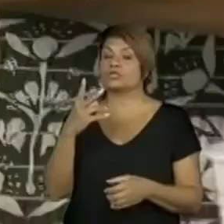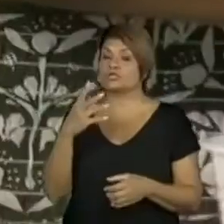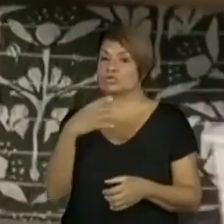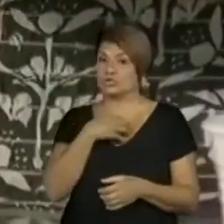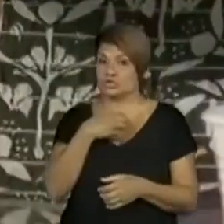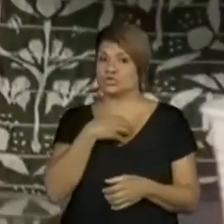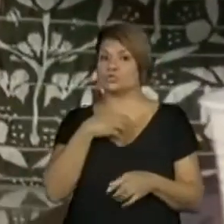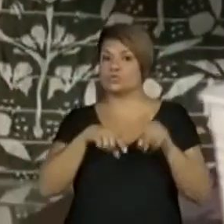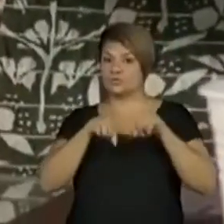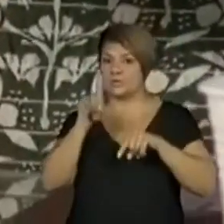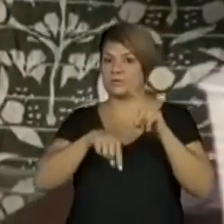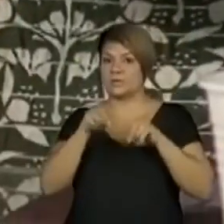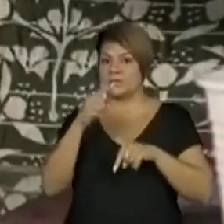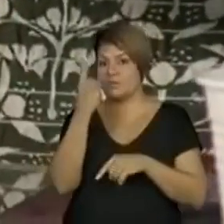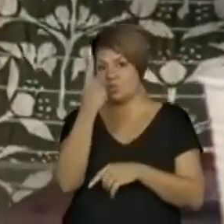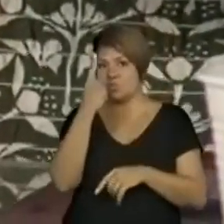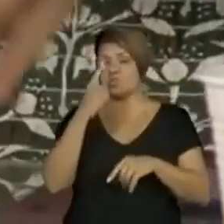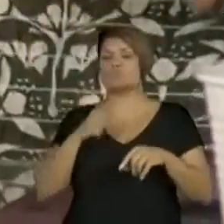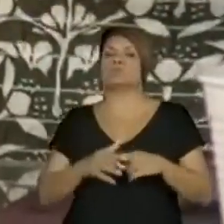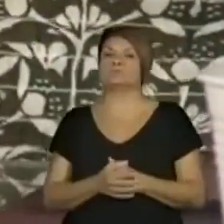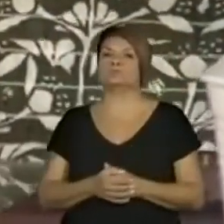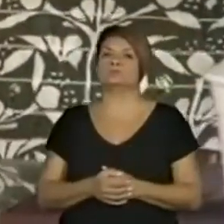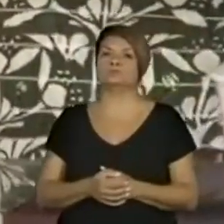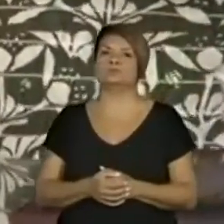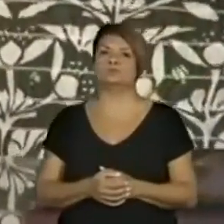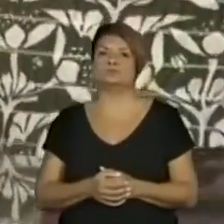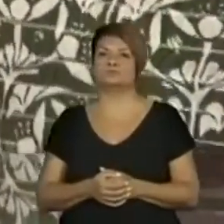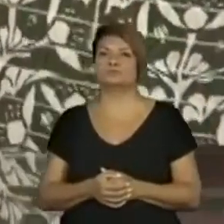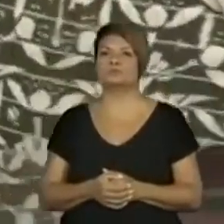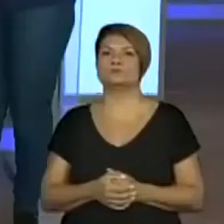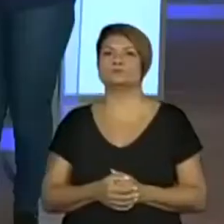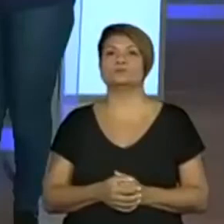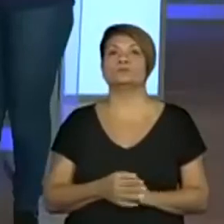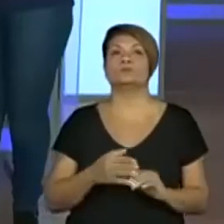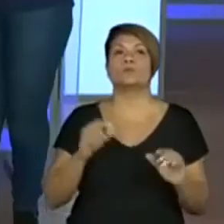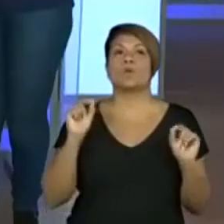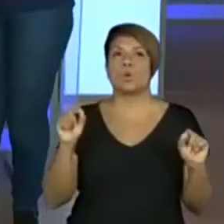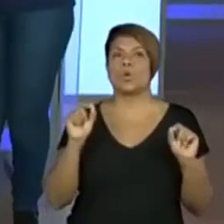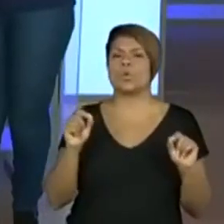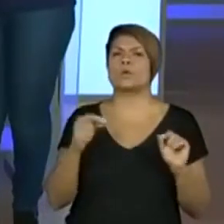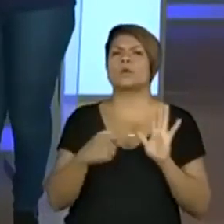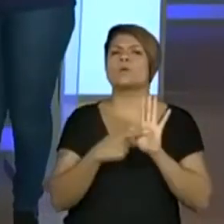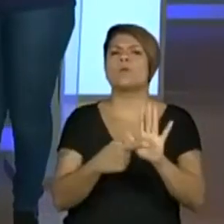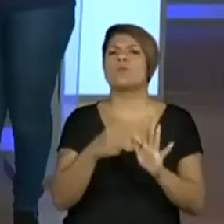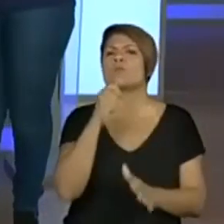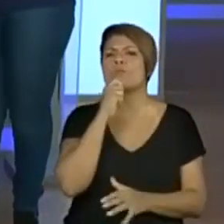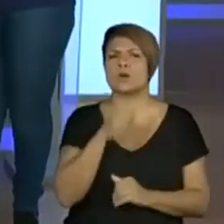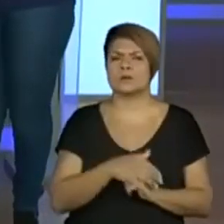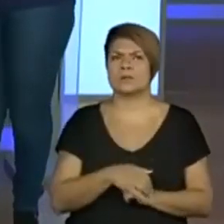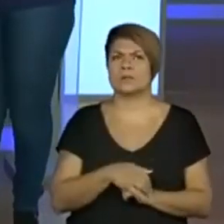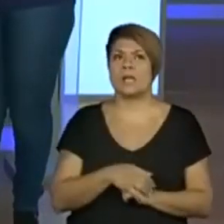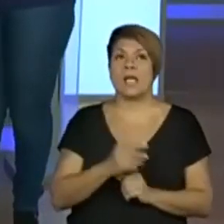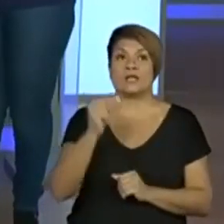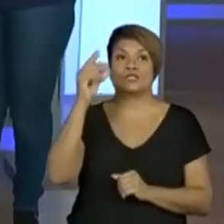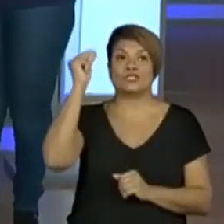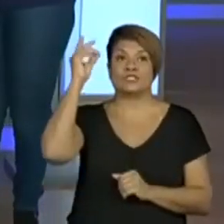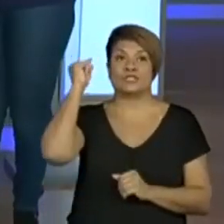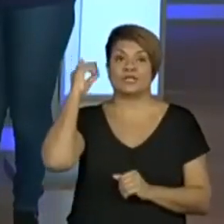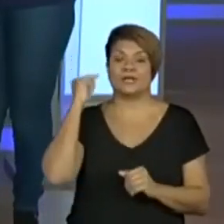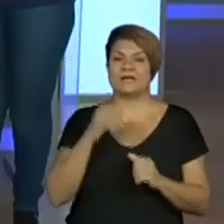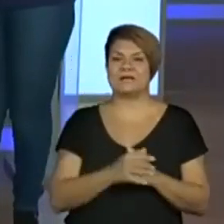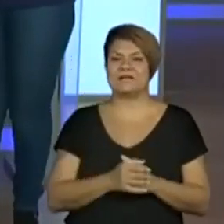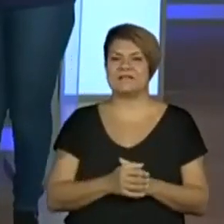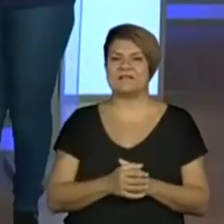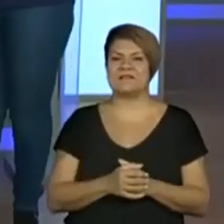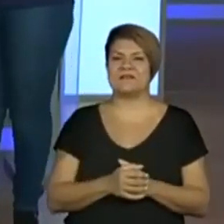2 que fazer um objeto aí né tá também lá dois tipos porque a gente não mostrou a quem a gente vai mostrar uma coisa antiga aqui